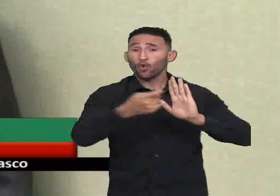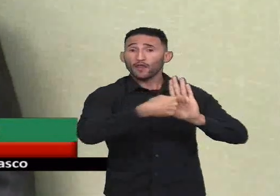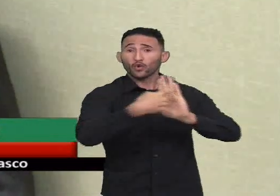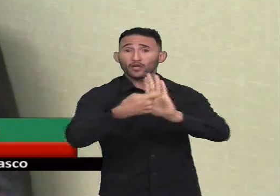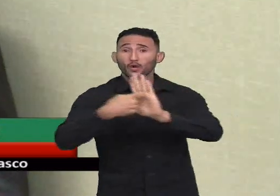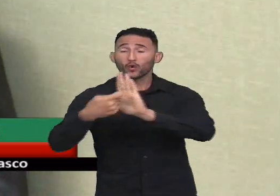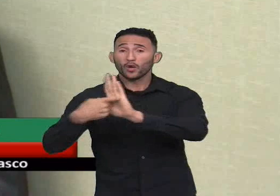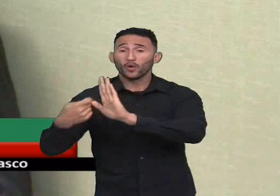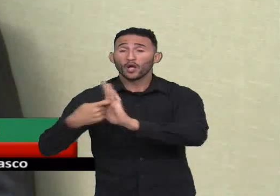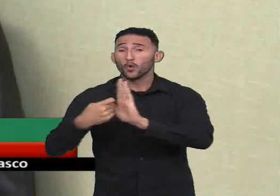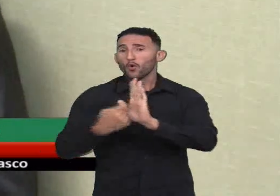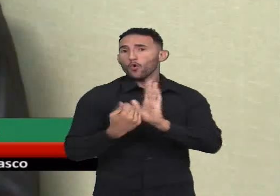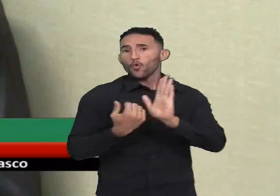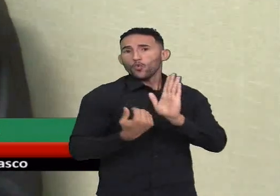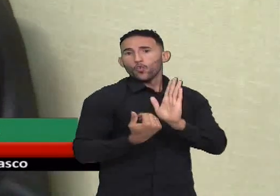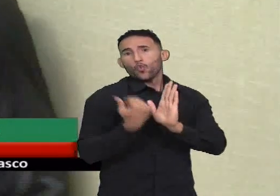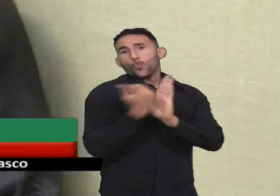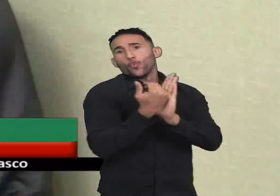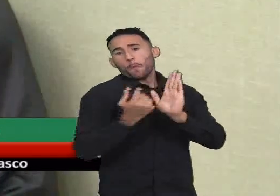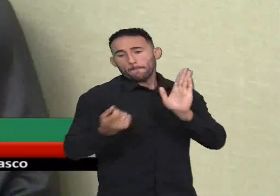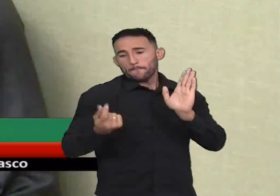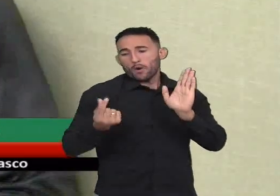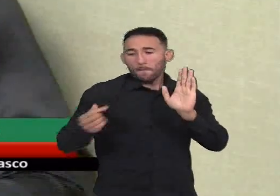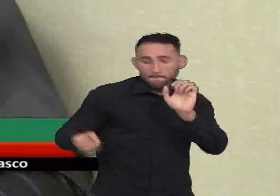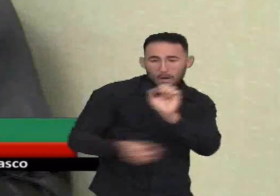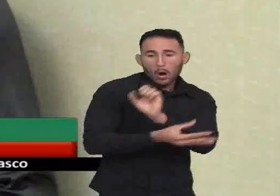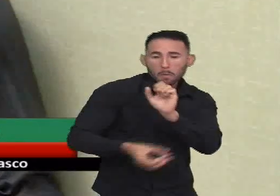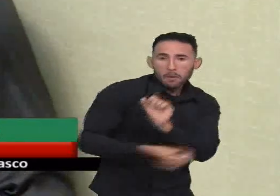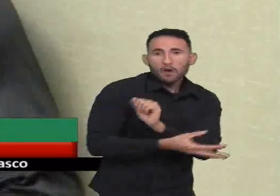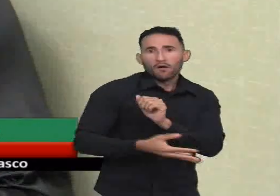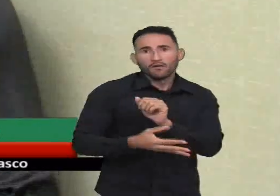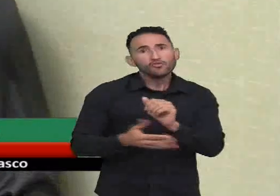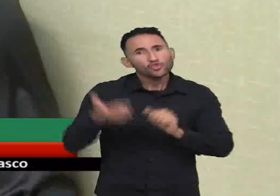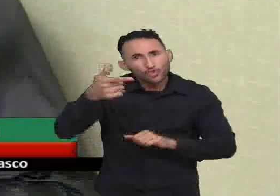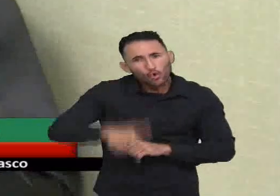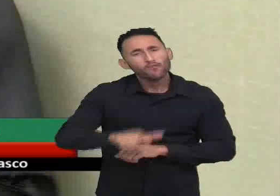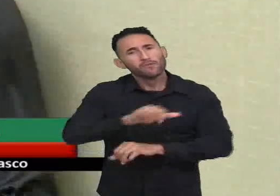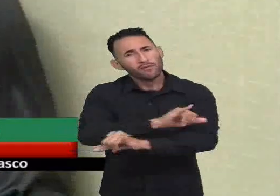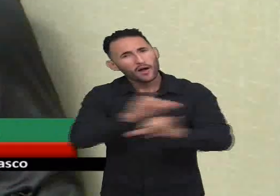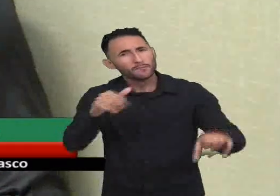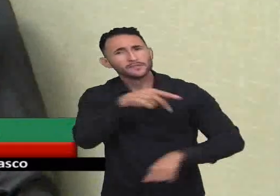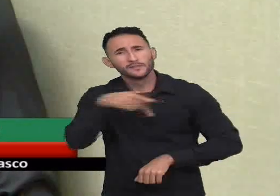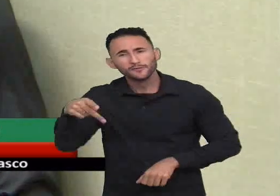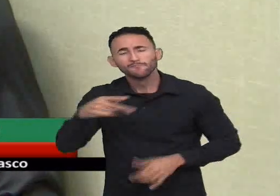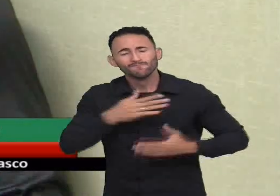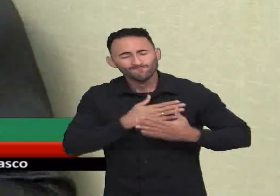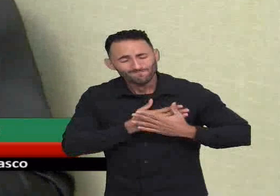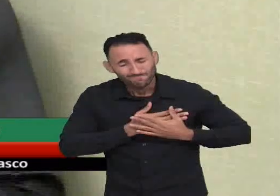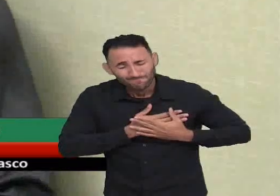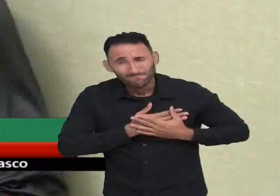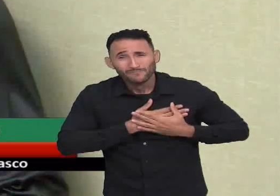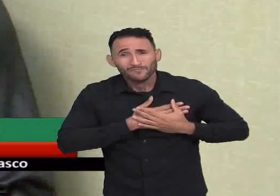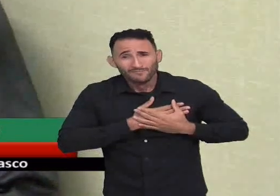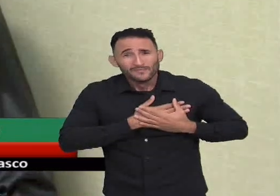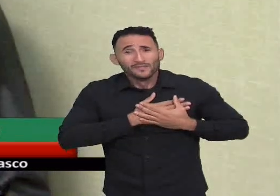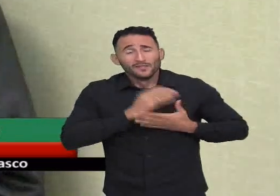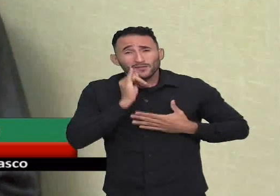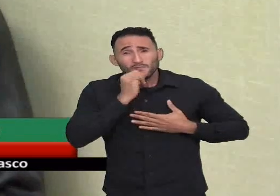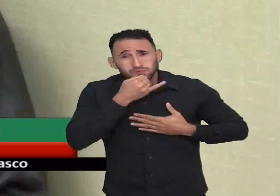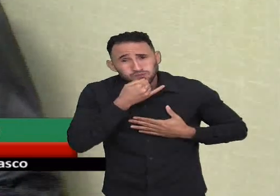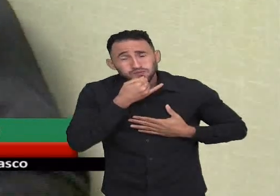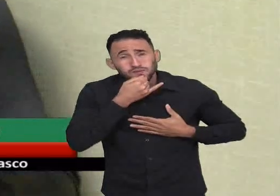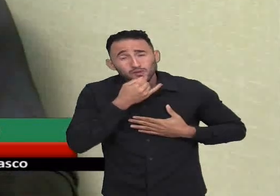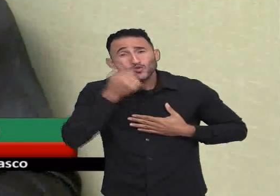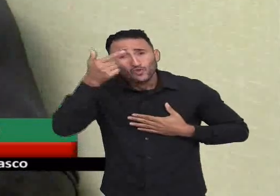morrendo na nossa cidade? Então, novamente, presidente, é com muito, mas com muito pesar, muita tristeza, que eu vejo